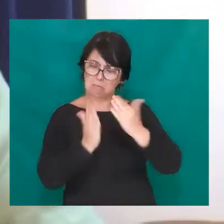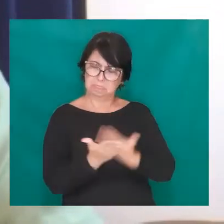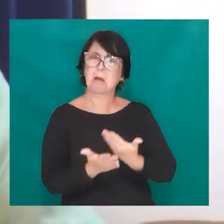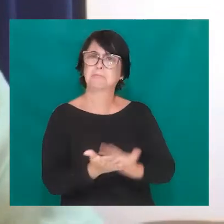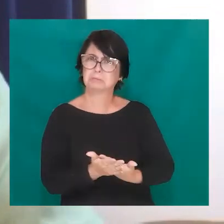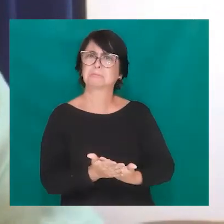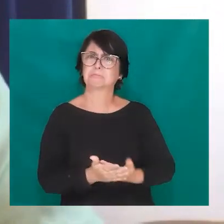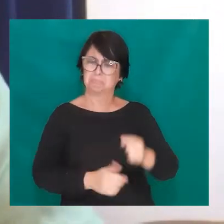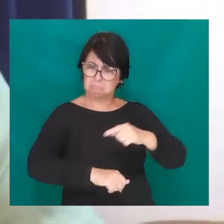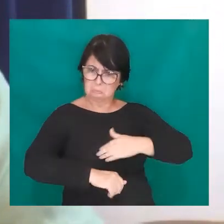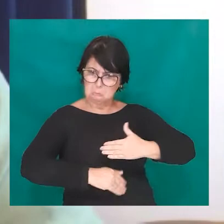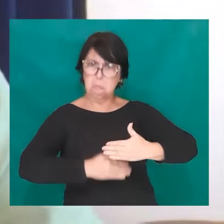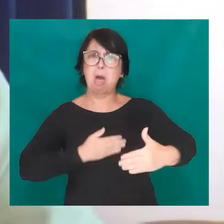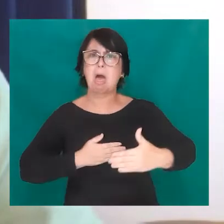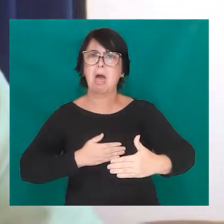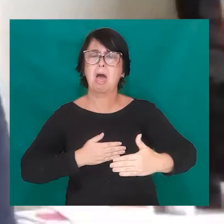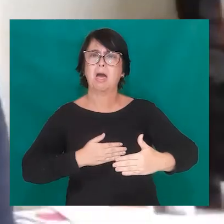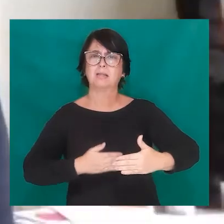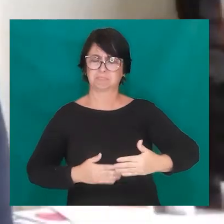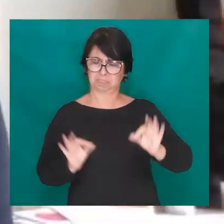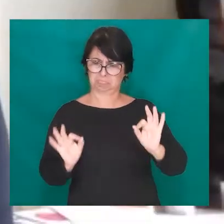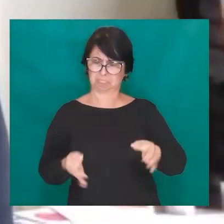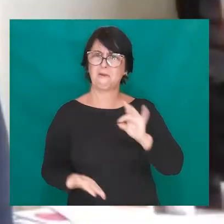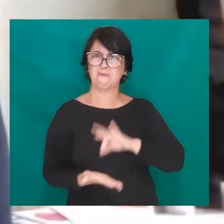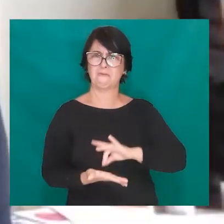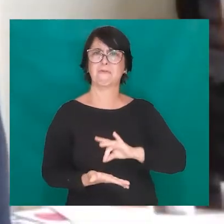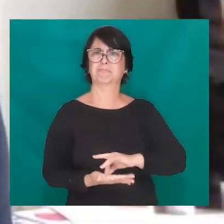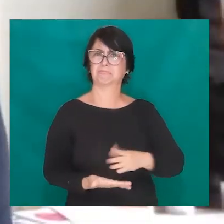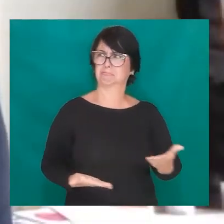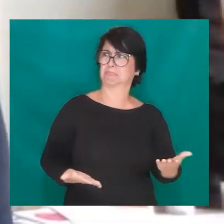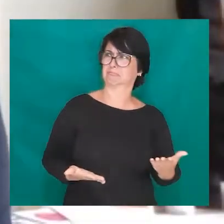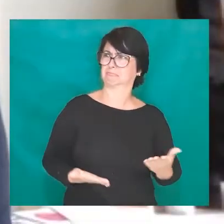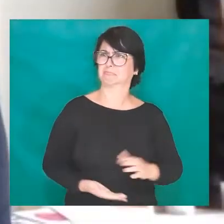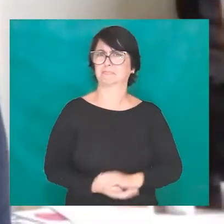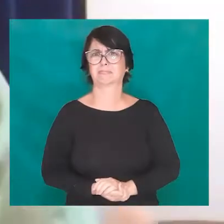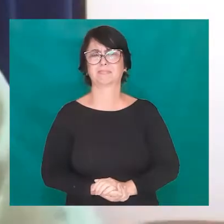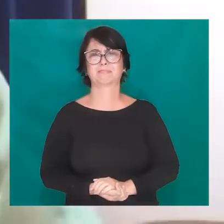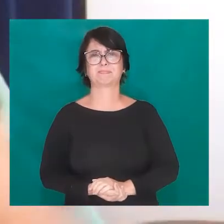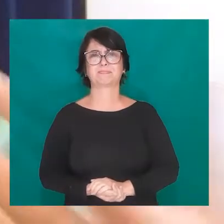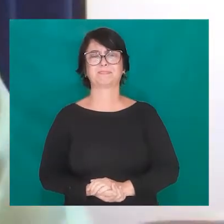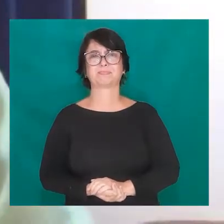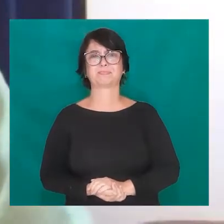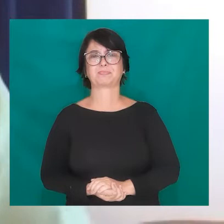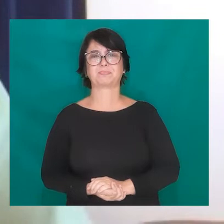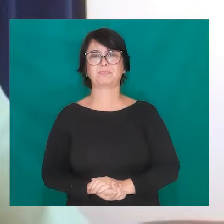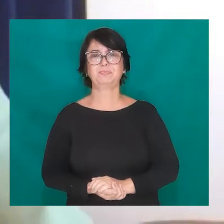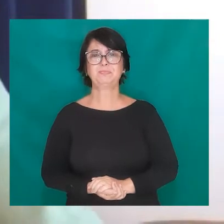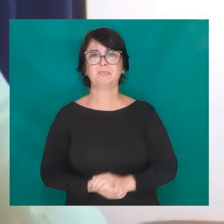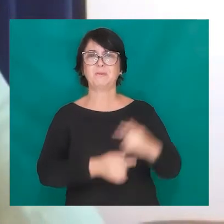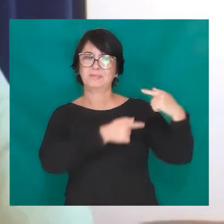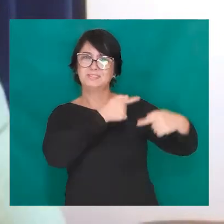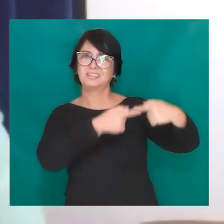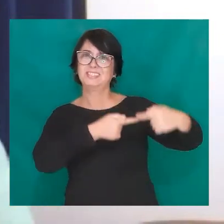tempo muito... É considerável, né? É um tempo muito... assim, tem uma linhagem aí, né,